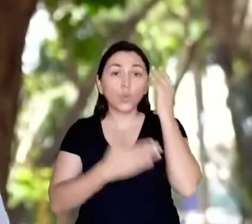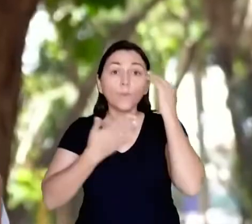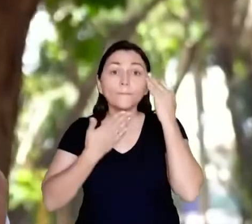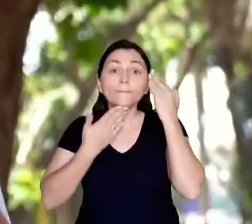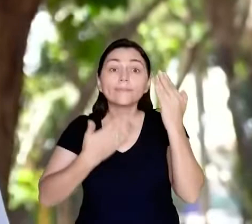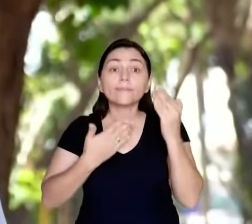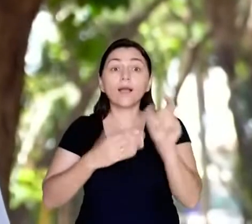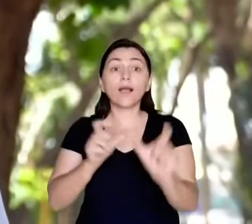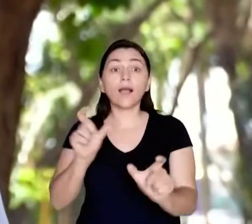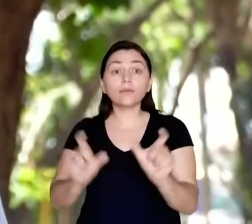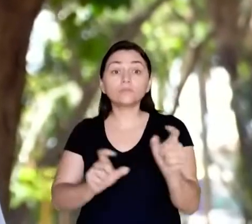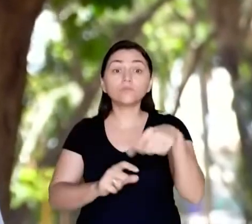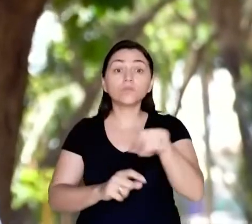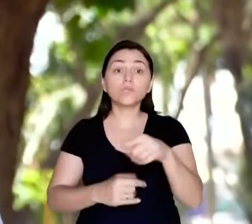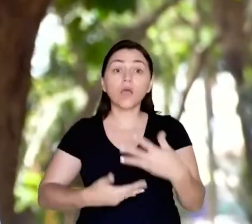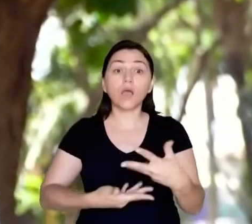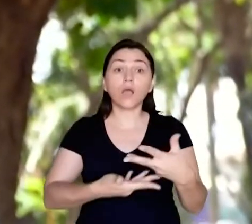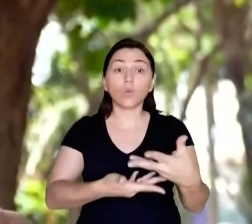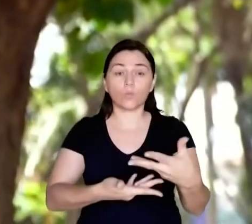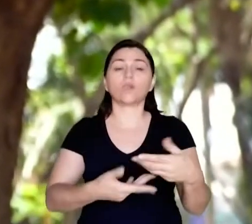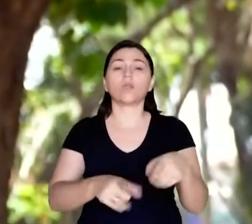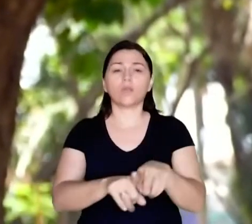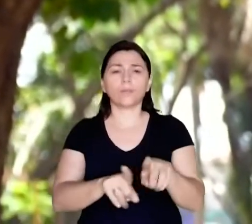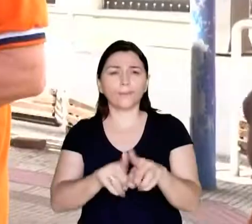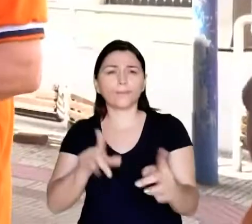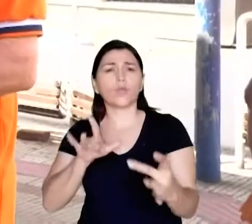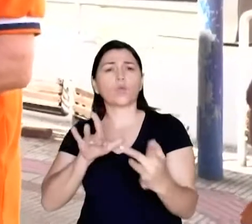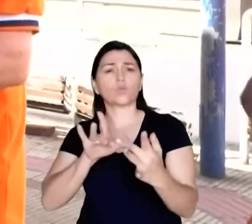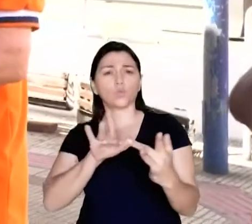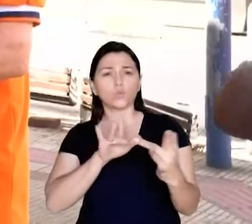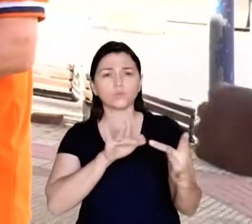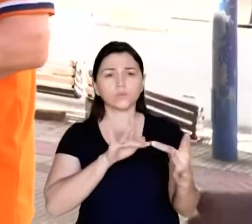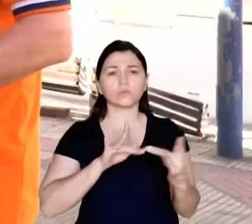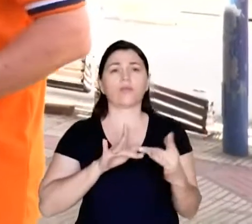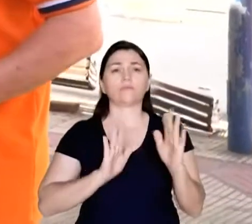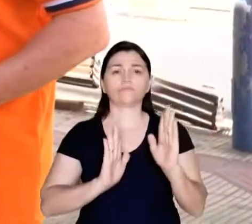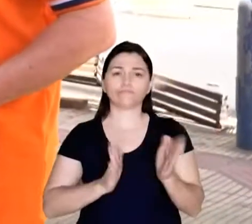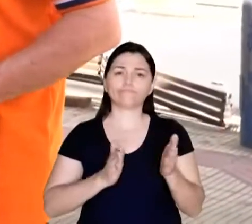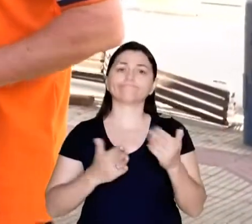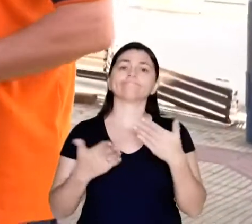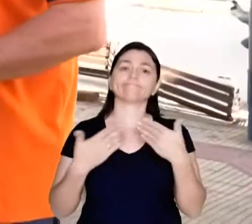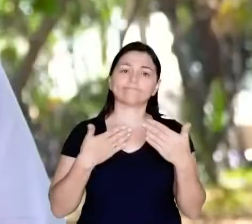gente. Gratidão a cada um que me acolheu, que me viu, que me tocou, que